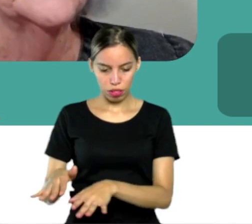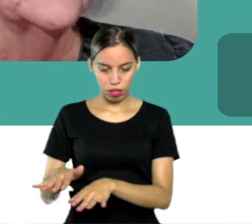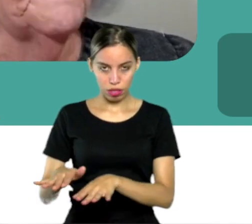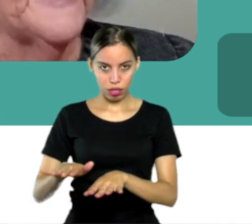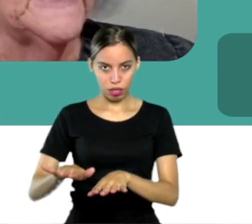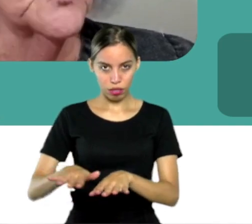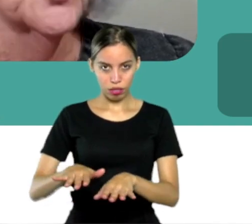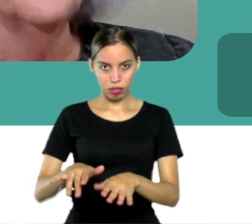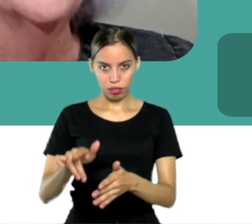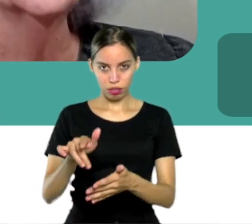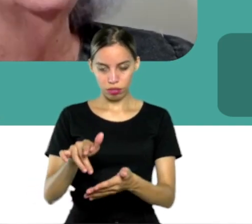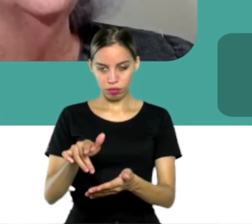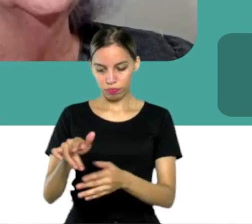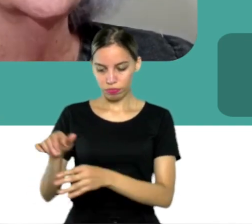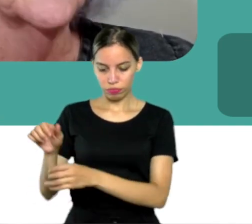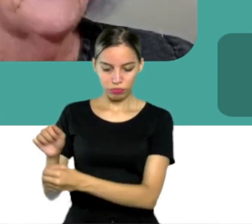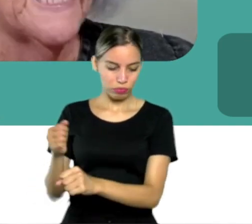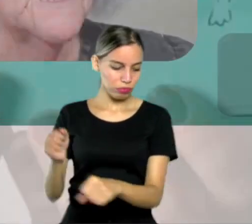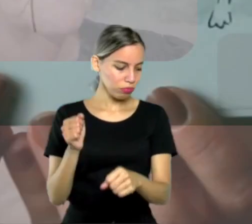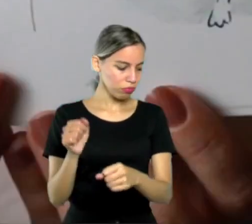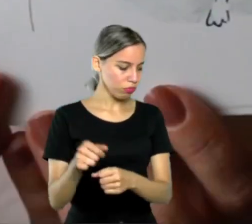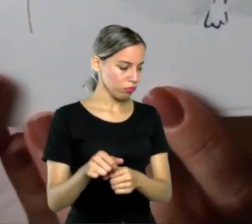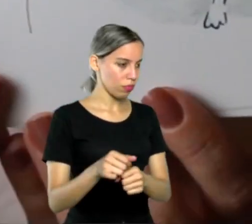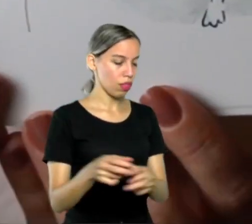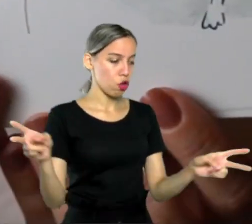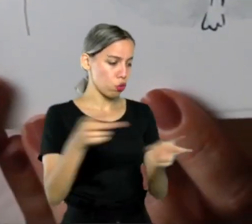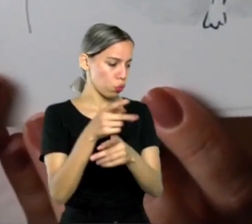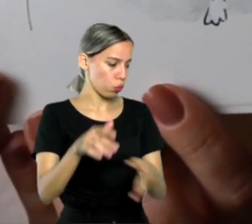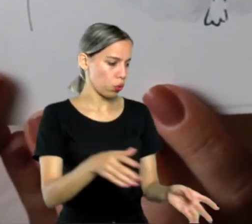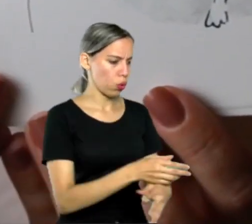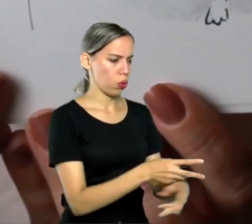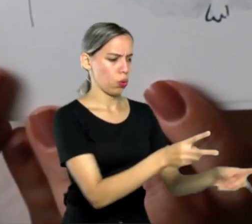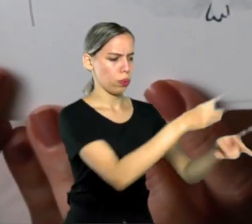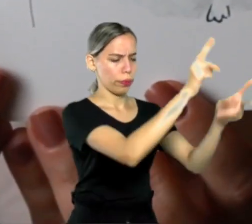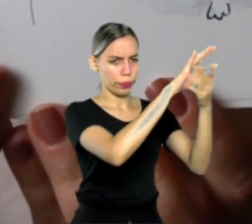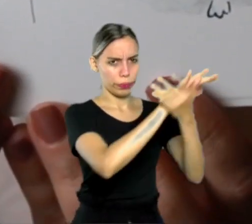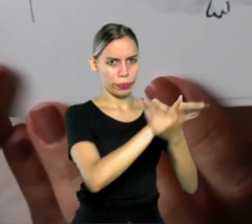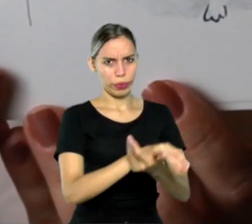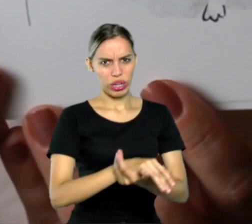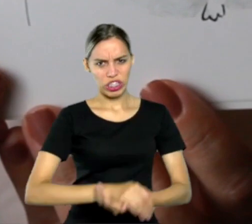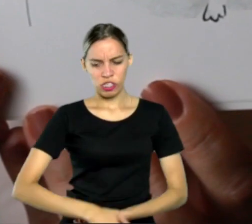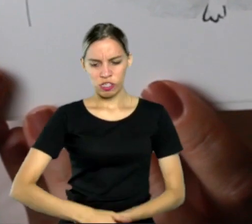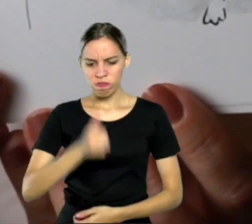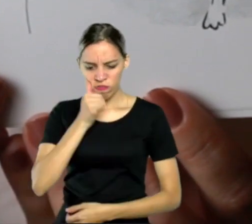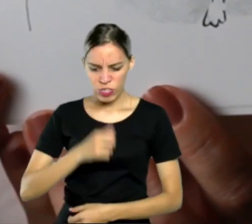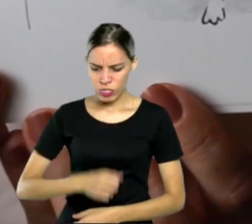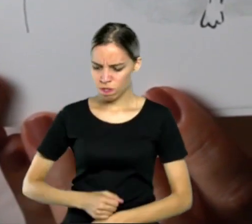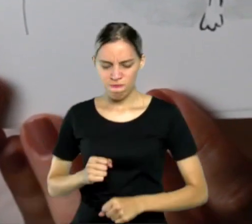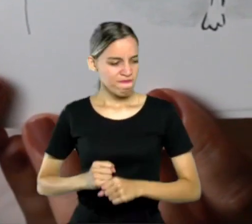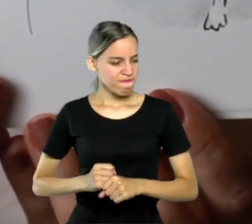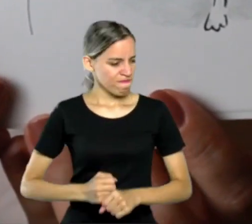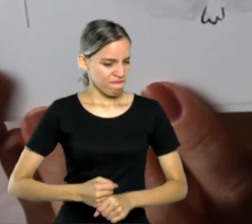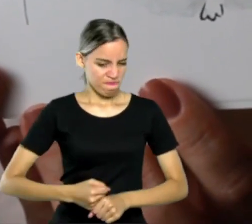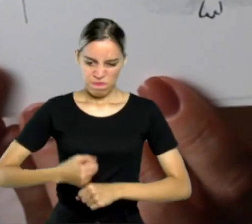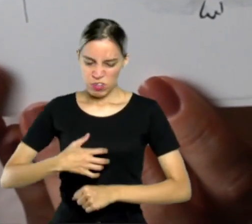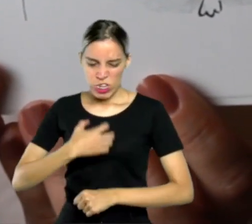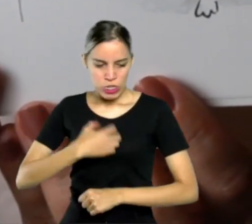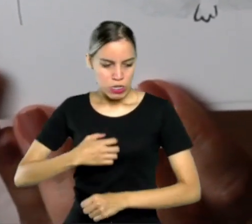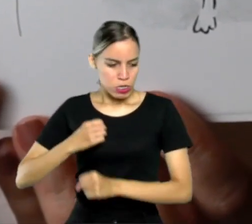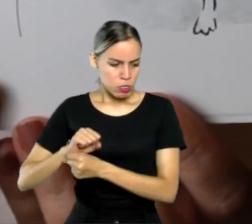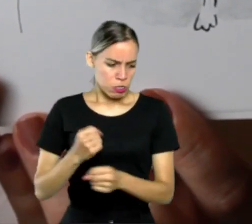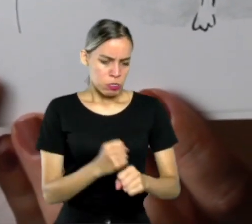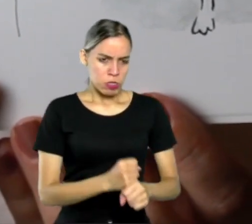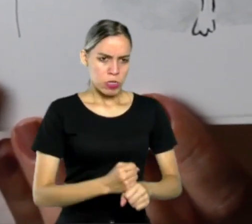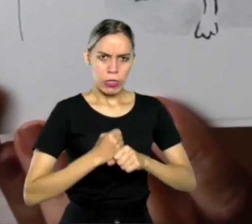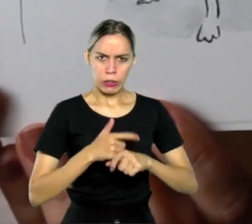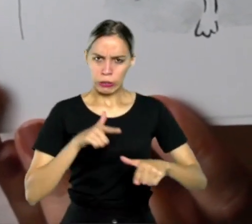vento, esse atrapalho, sopra as folhas, esparramas. Senhorinha fica brava, sobe logo nas tamancas. Trabalheira